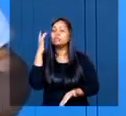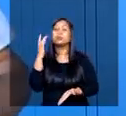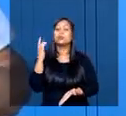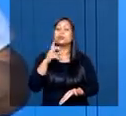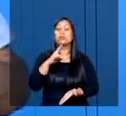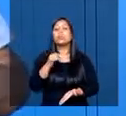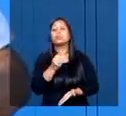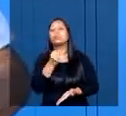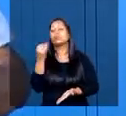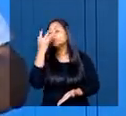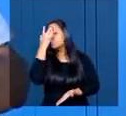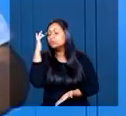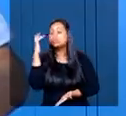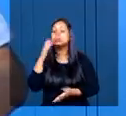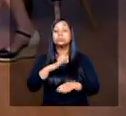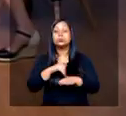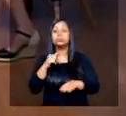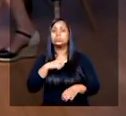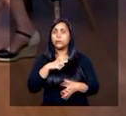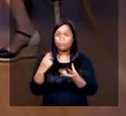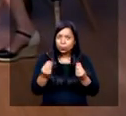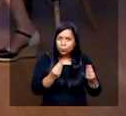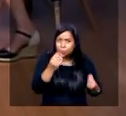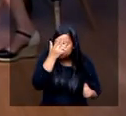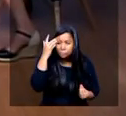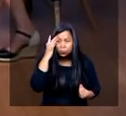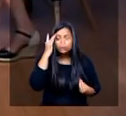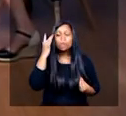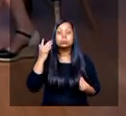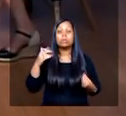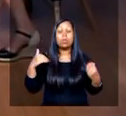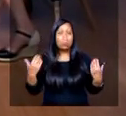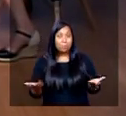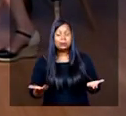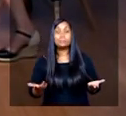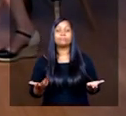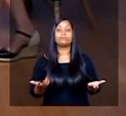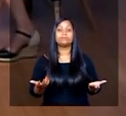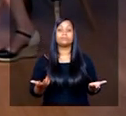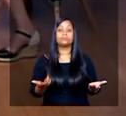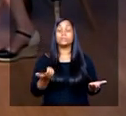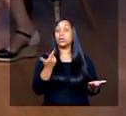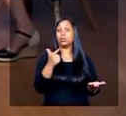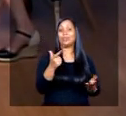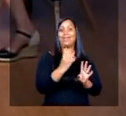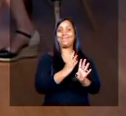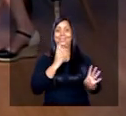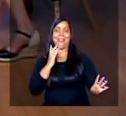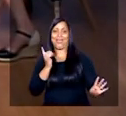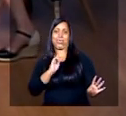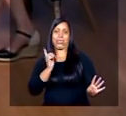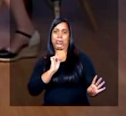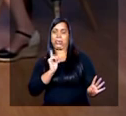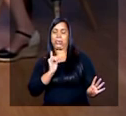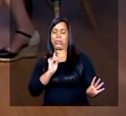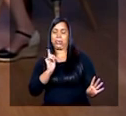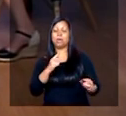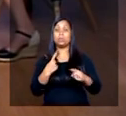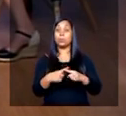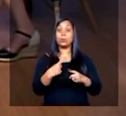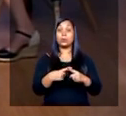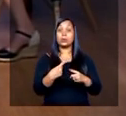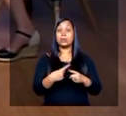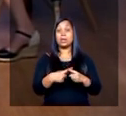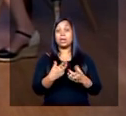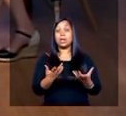que é a demanda, né? Tem uma demanda muito grande? Olha, a gente não tem fila de espera, porque a gente